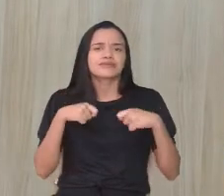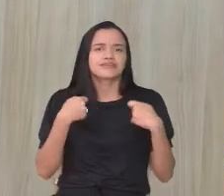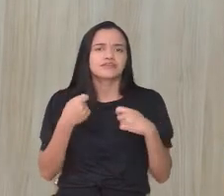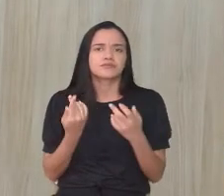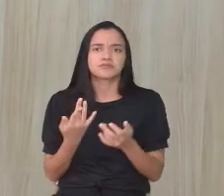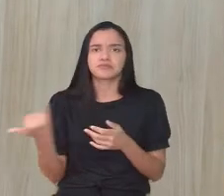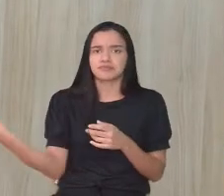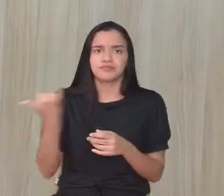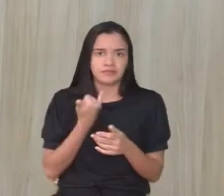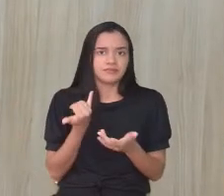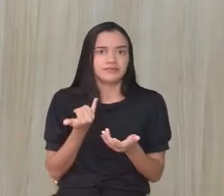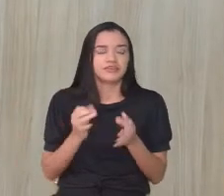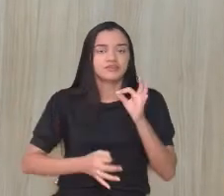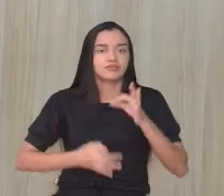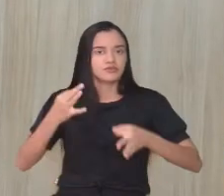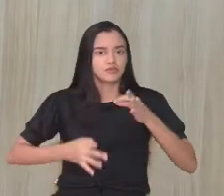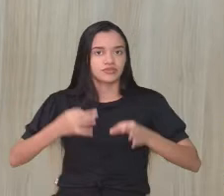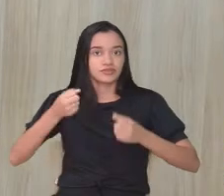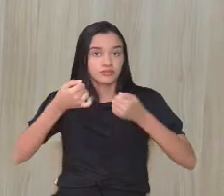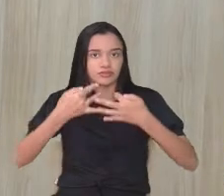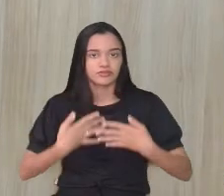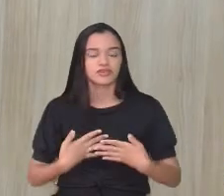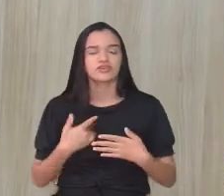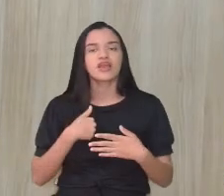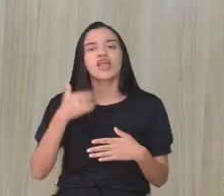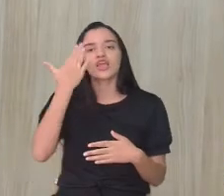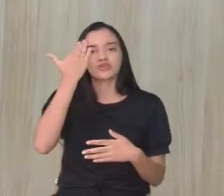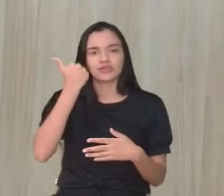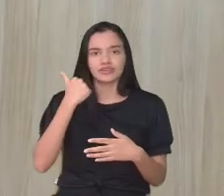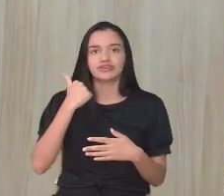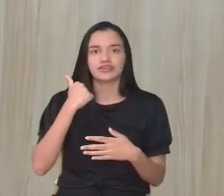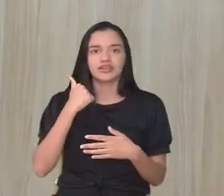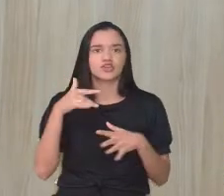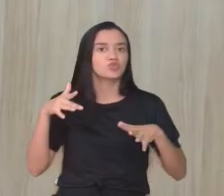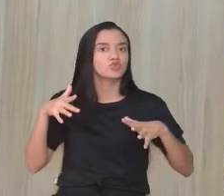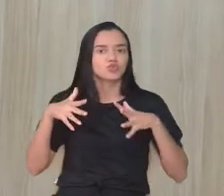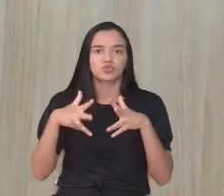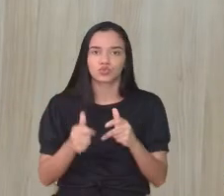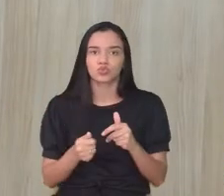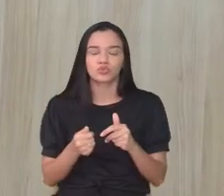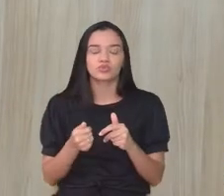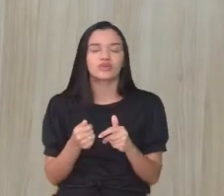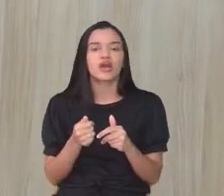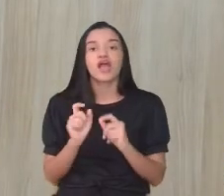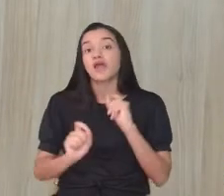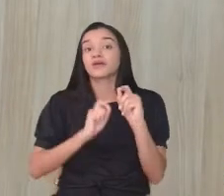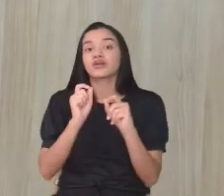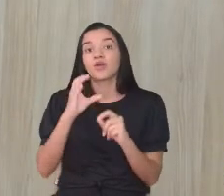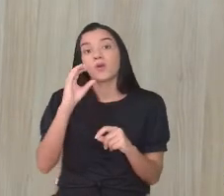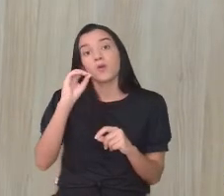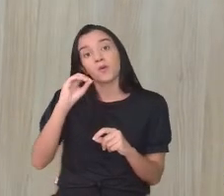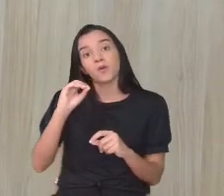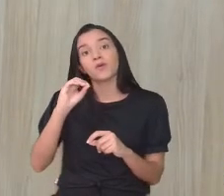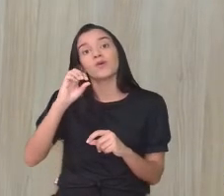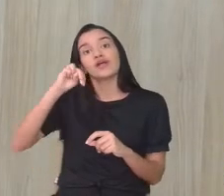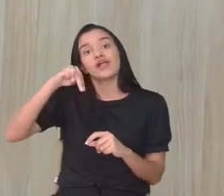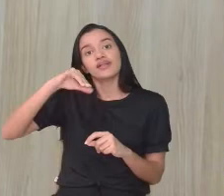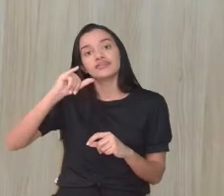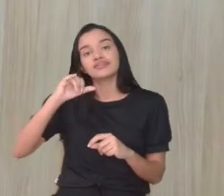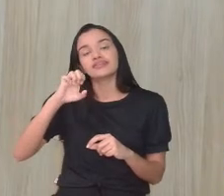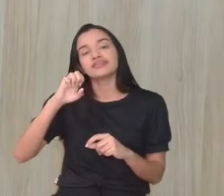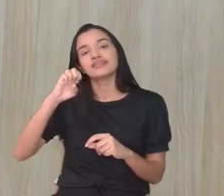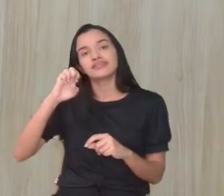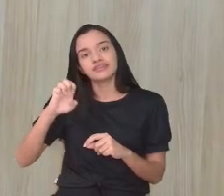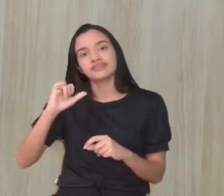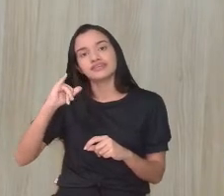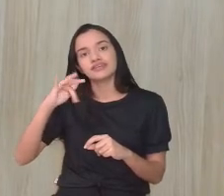essa justificativa. Então, quando o narrador sabe de tudo, ele é onisciente. Ele é perigoso, mas